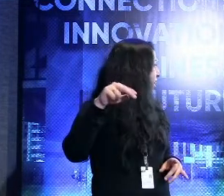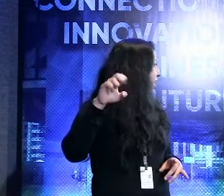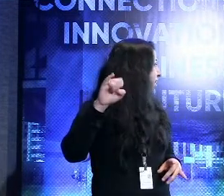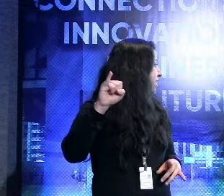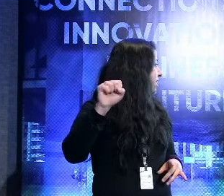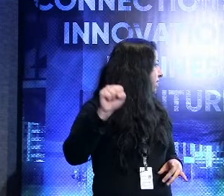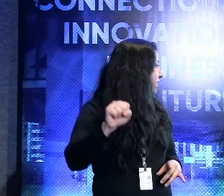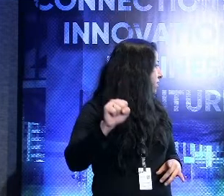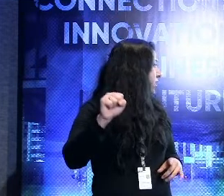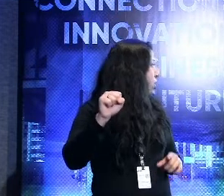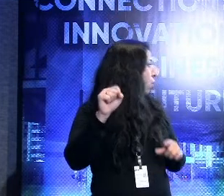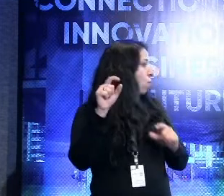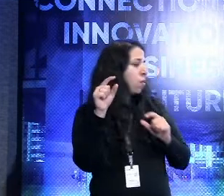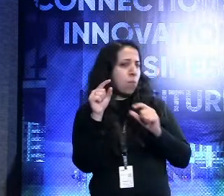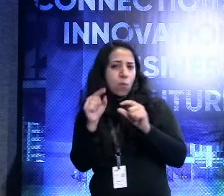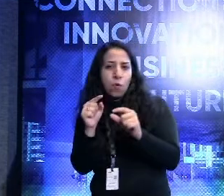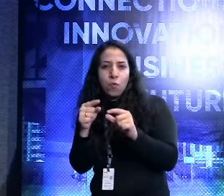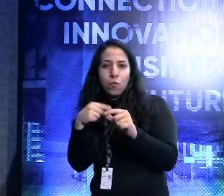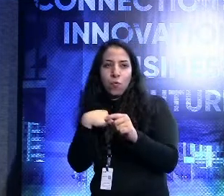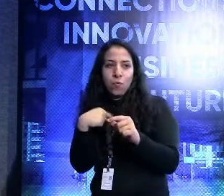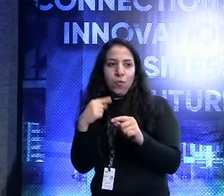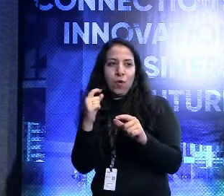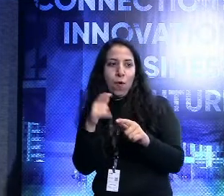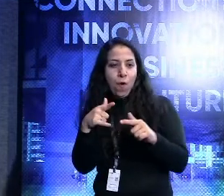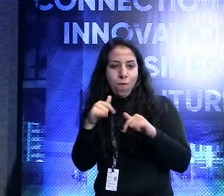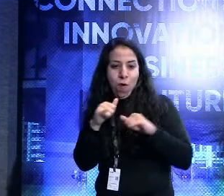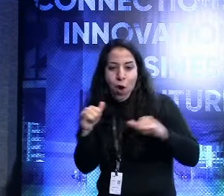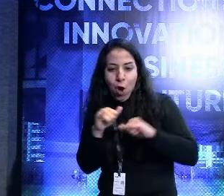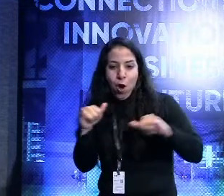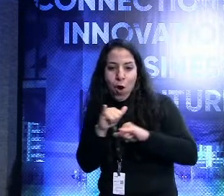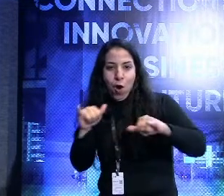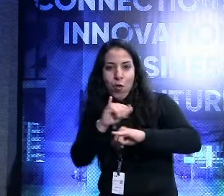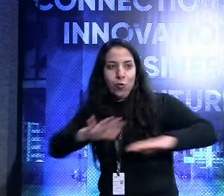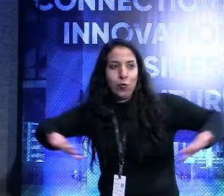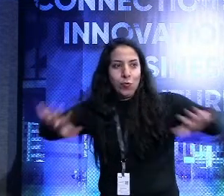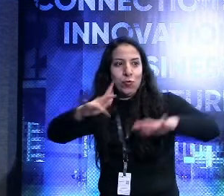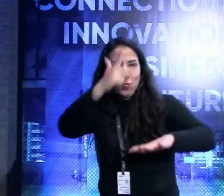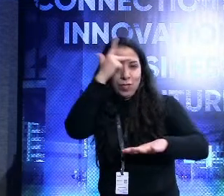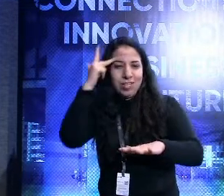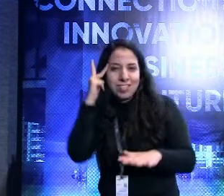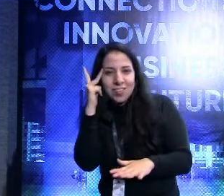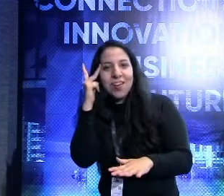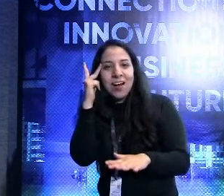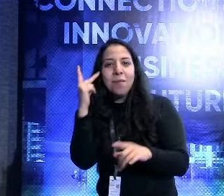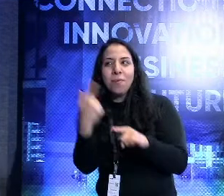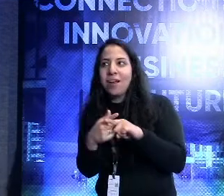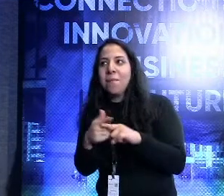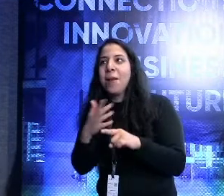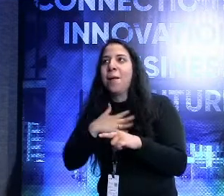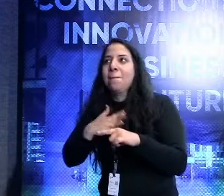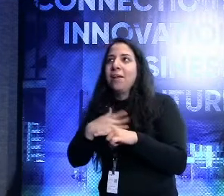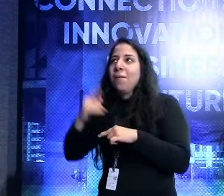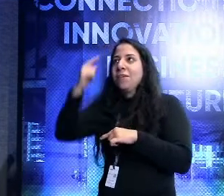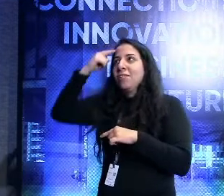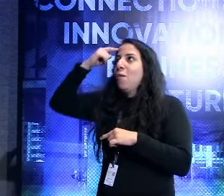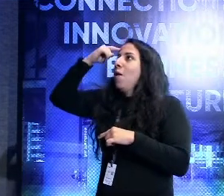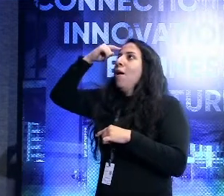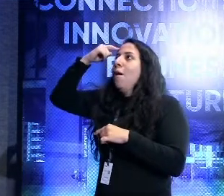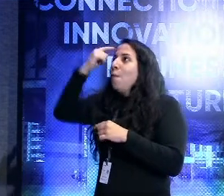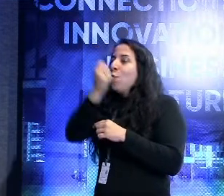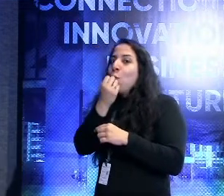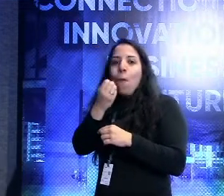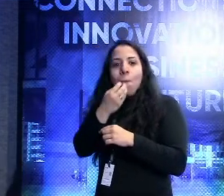que faz muito sentido a gente viver. Beleza, a gente já tem aí uma visão de futuro até bem desenhada, né,